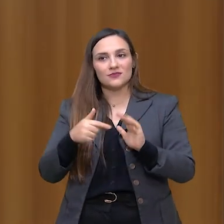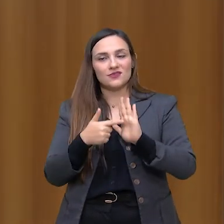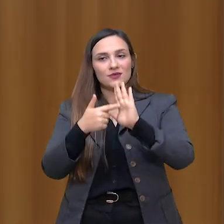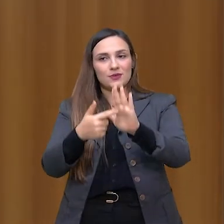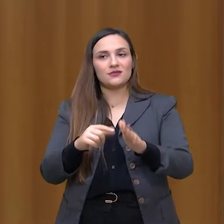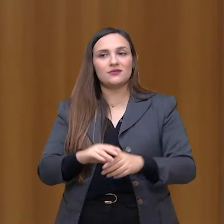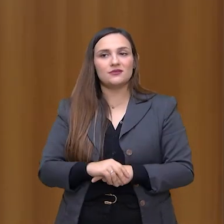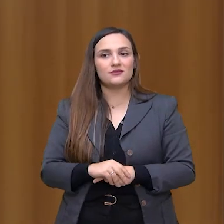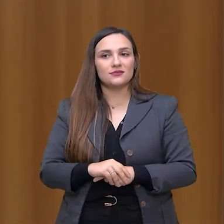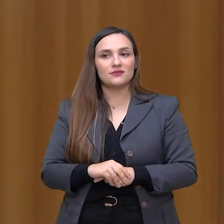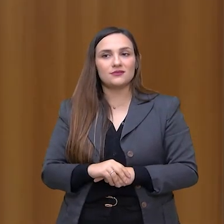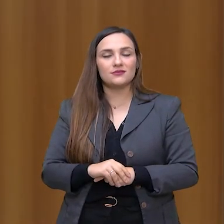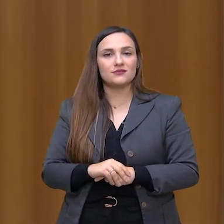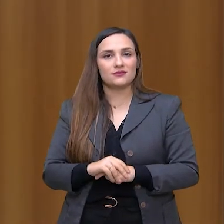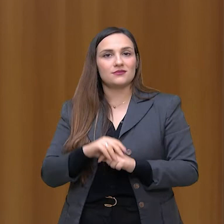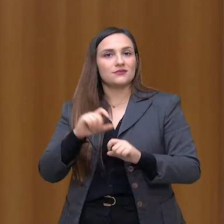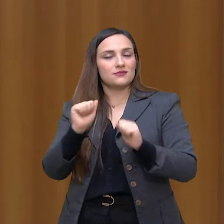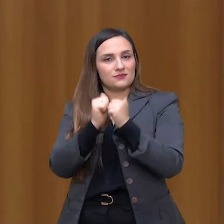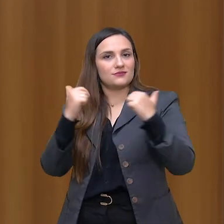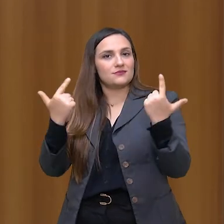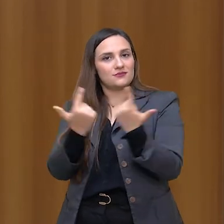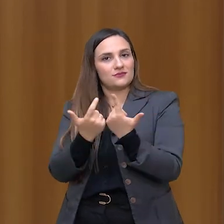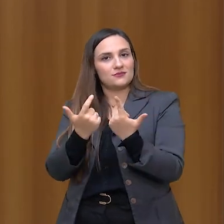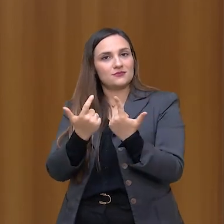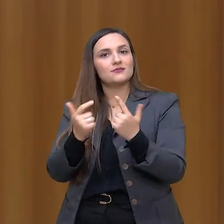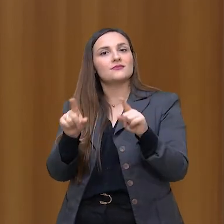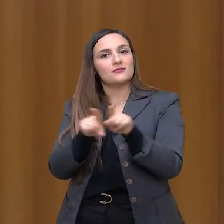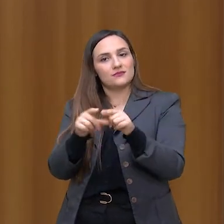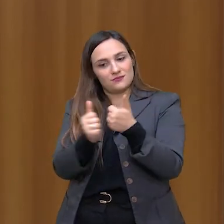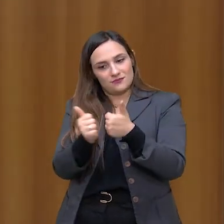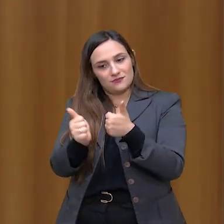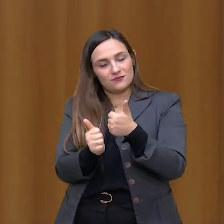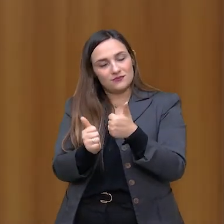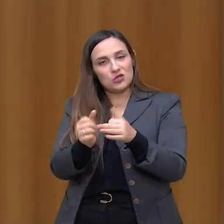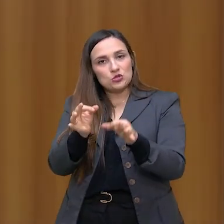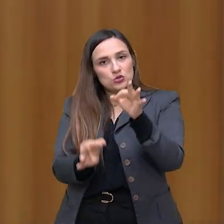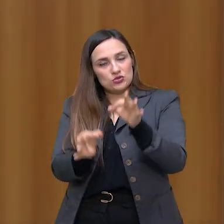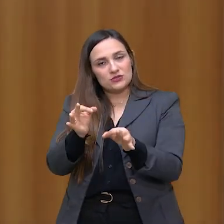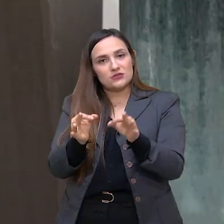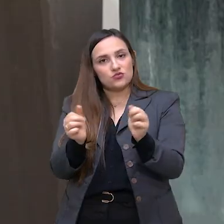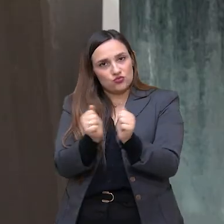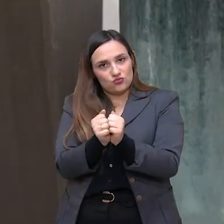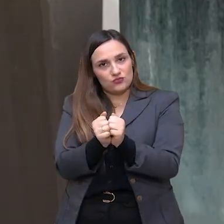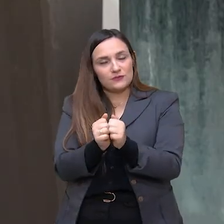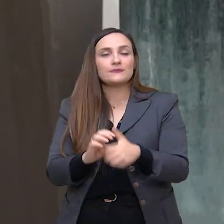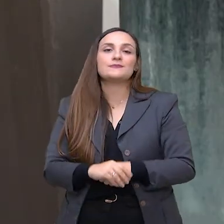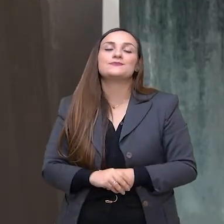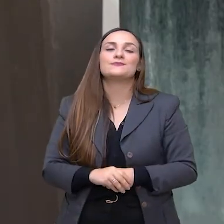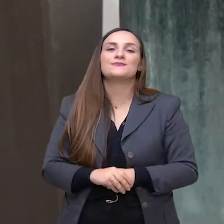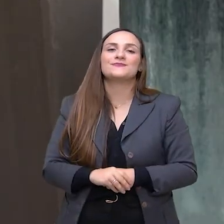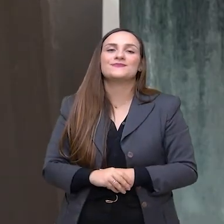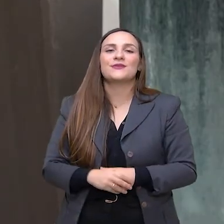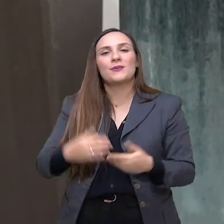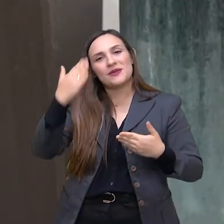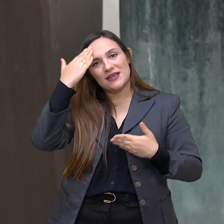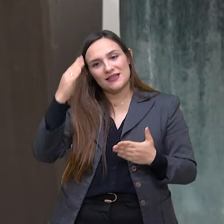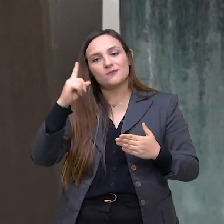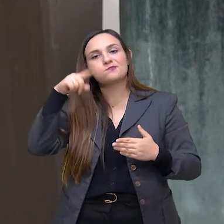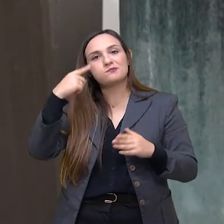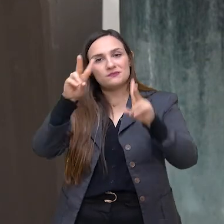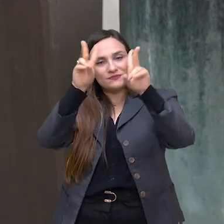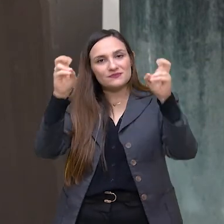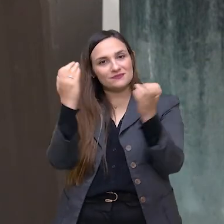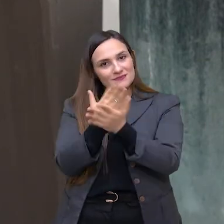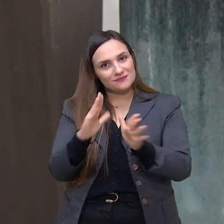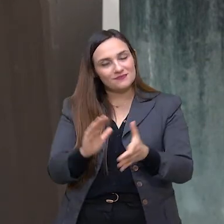produção do programa, Tribunal de Justiça e Assembleia Legislativa pela oportunidade de estar aqui. Termina aqui mais